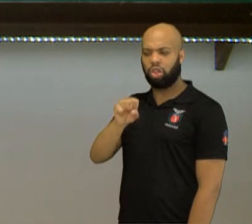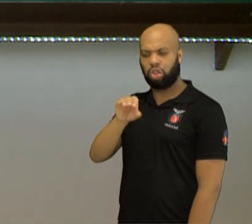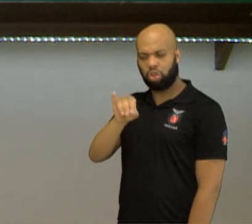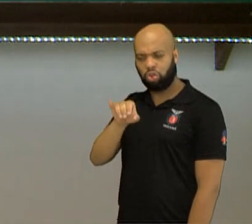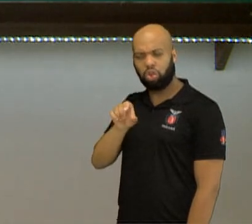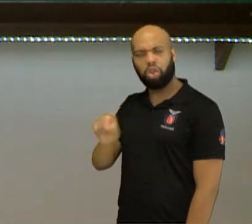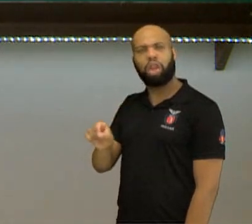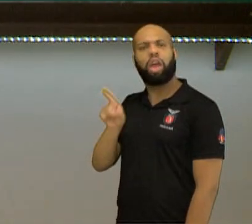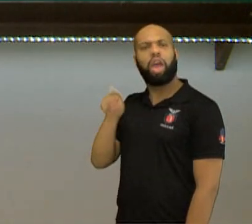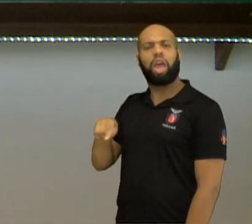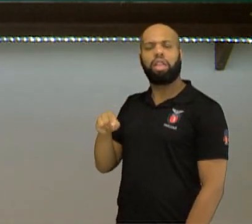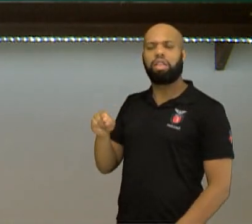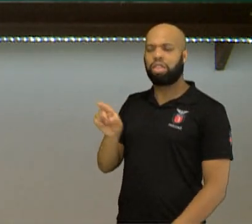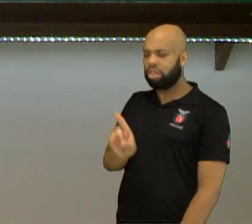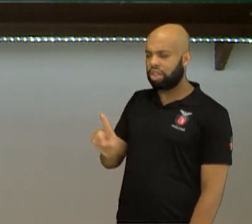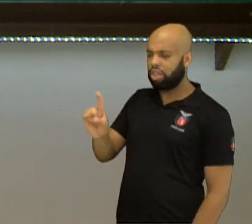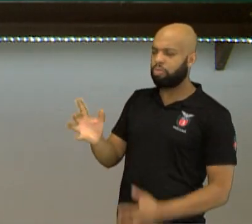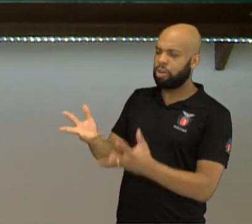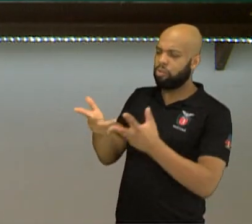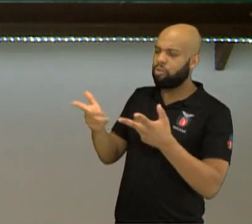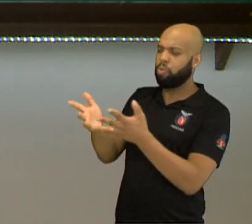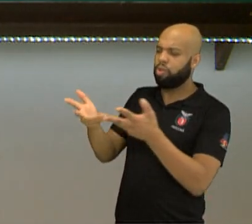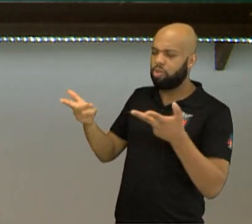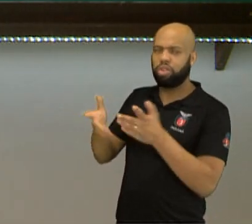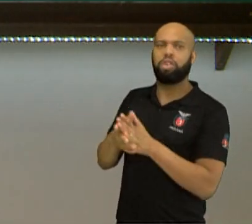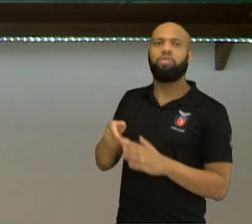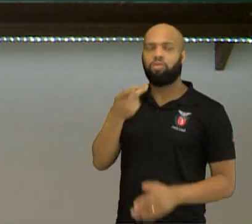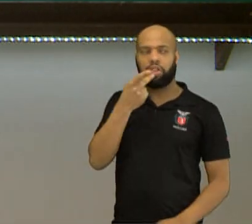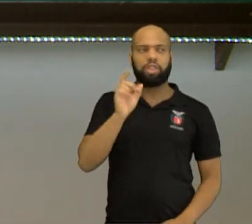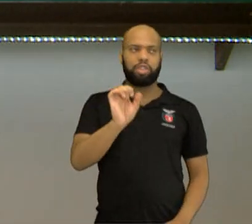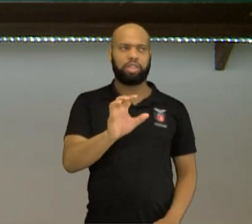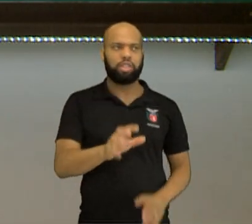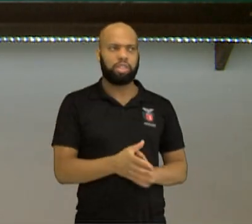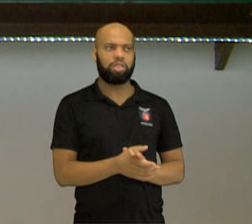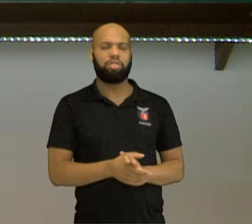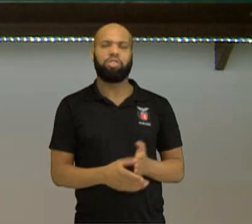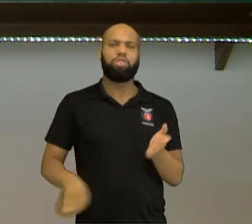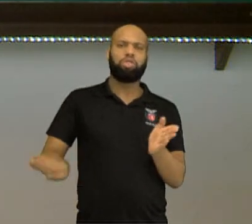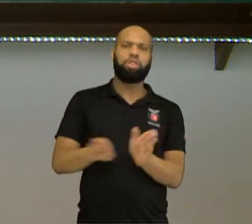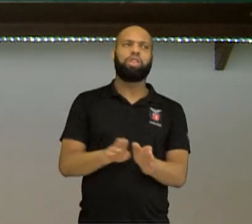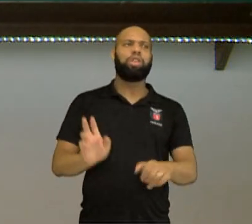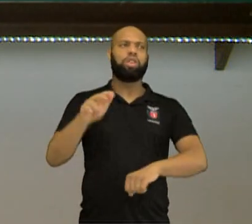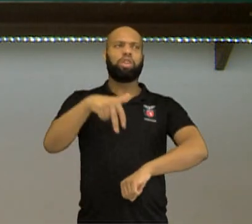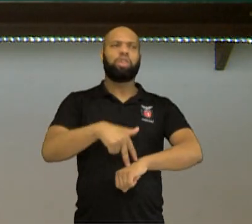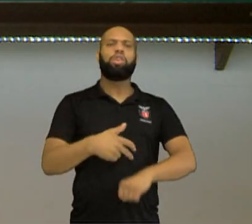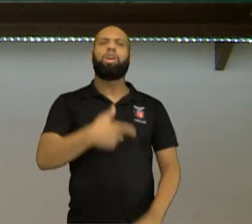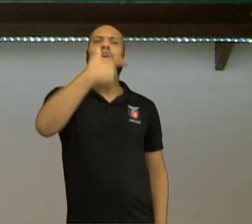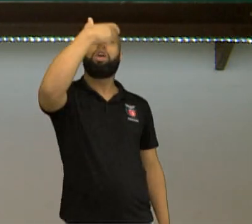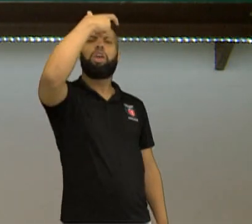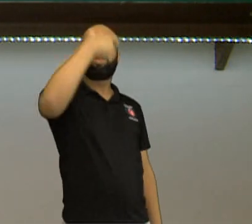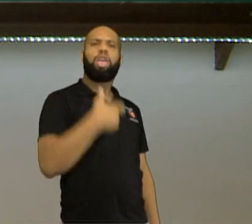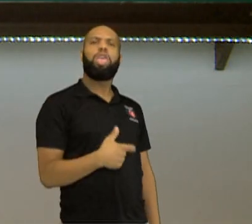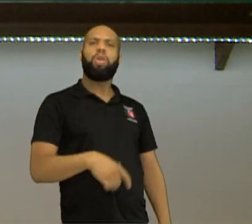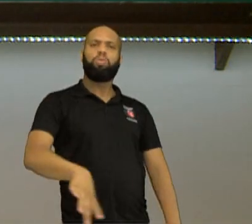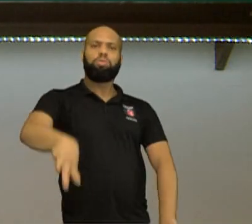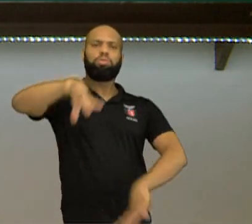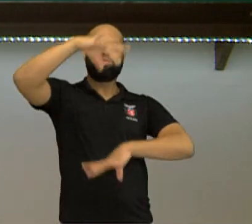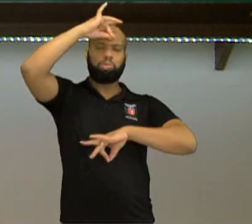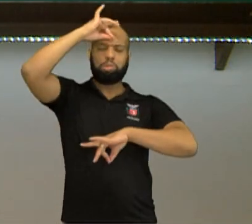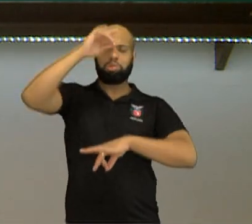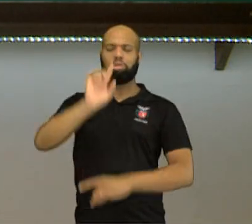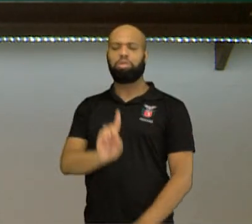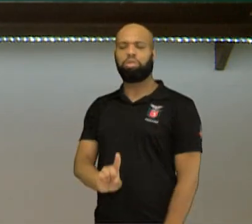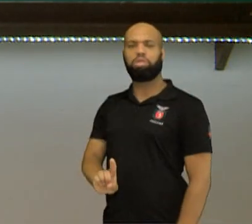impecável, é o Deus, né? Elogiar Dionísio, ele fala não, ele chega assim, eu sou o Dionísio,